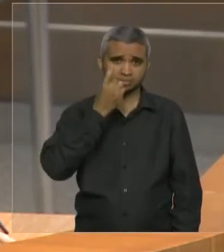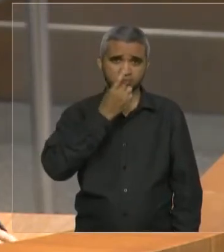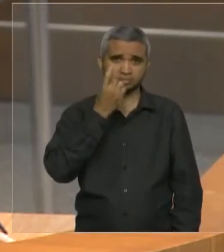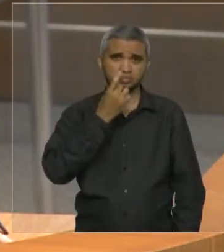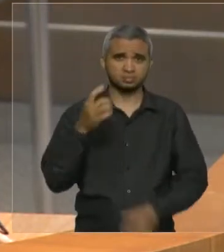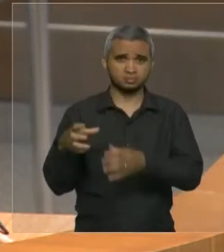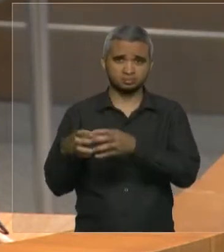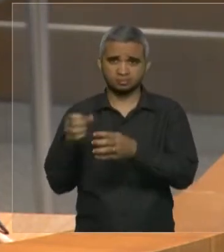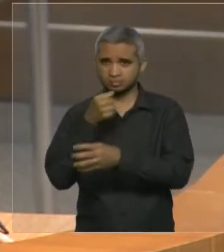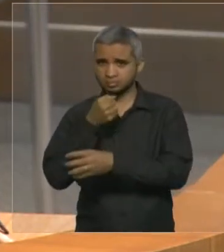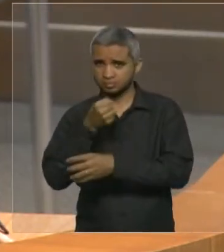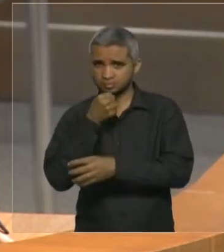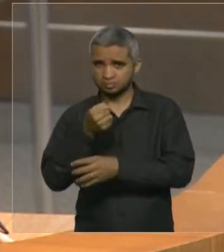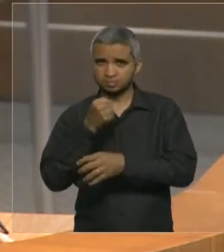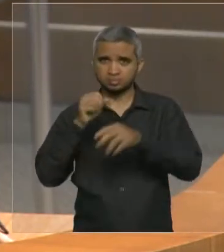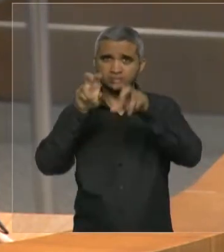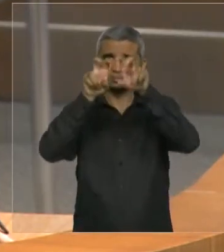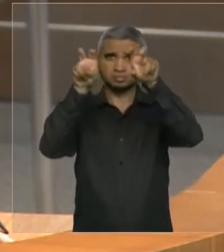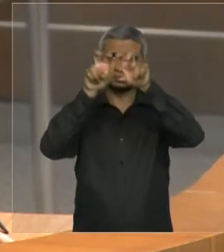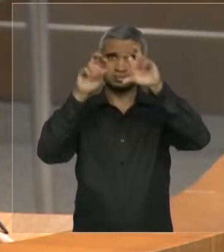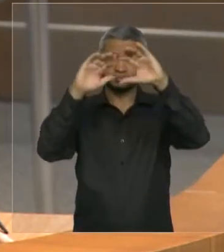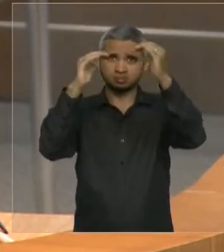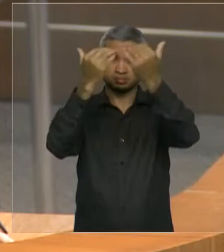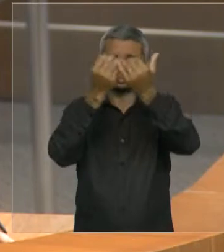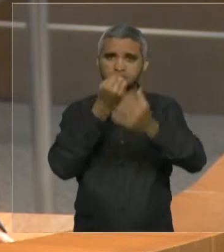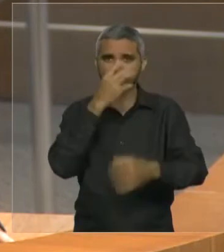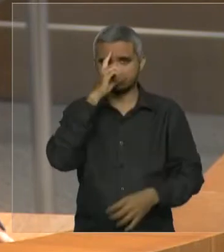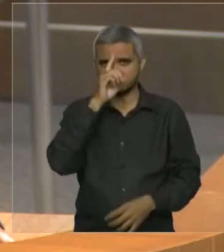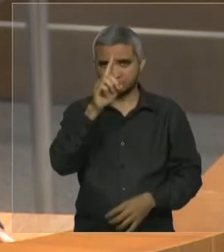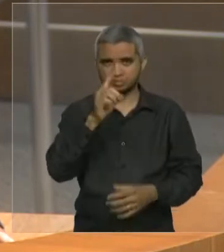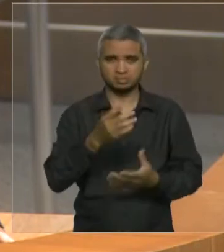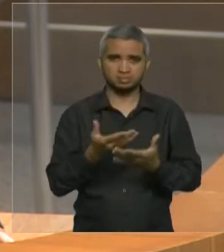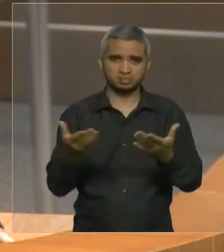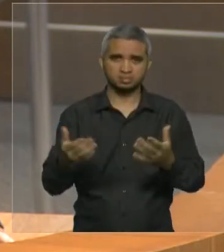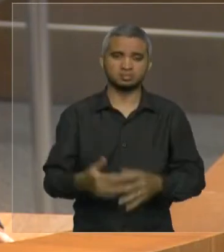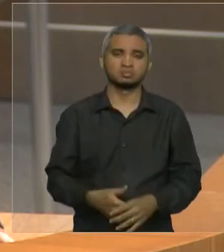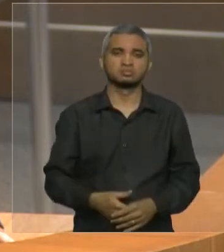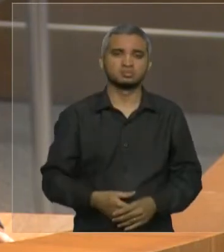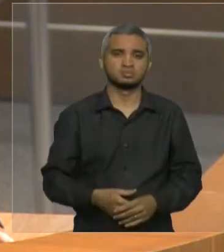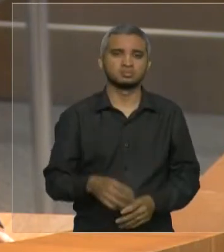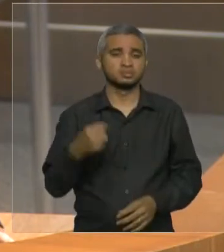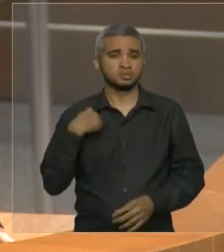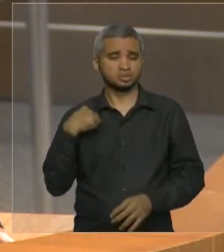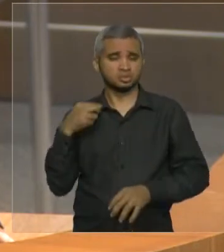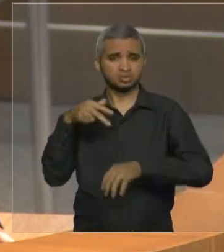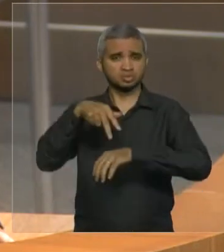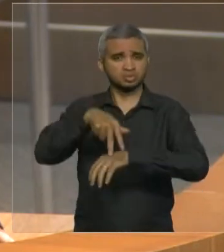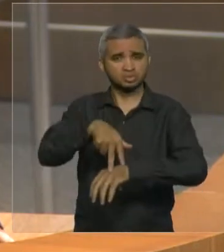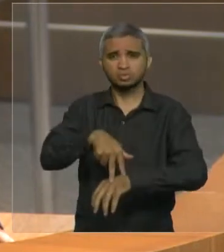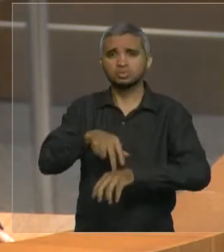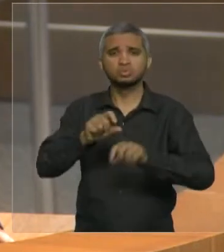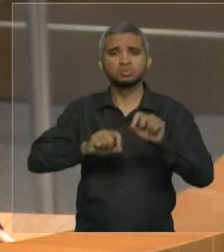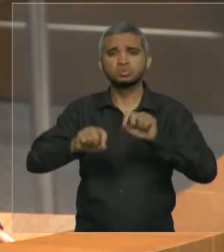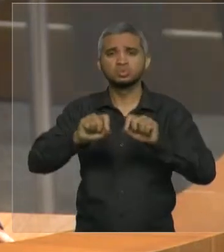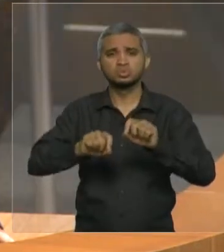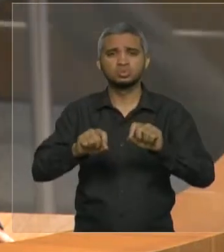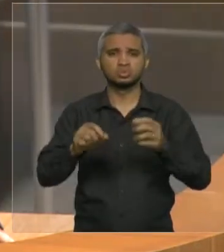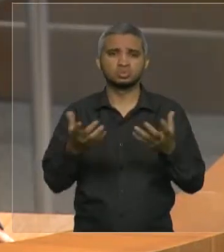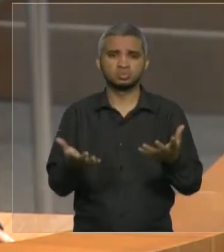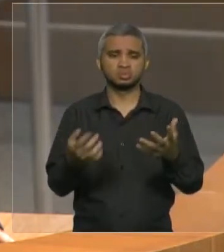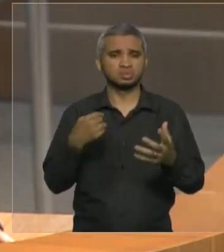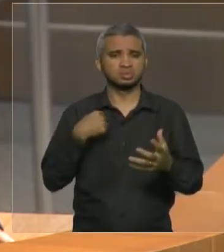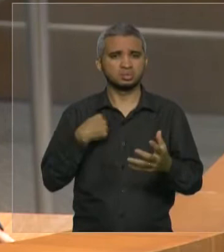aqui, nem gosto de fazer esse tipo de pronunciamento, mas é necessário, diante do que o colega que